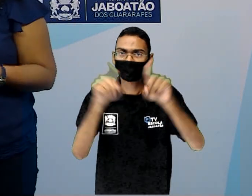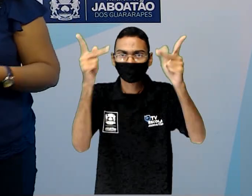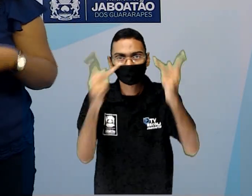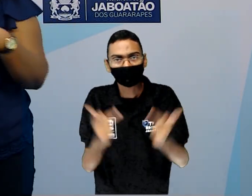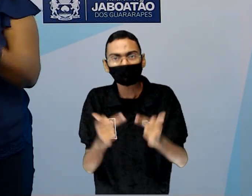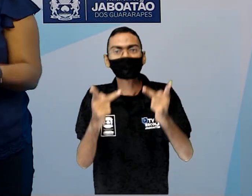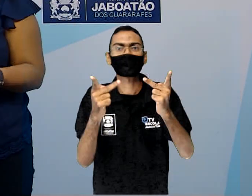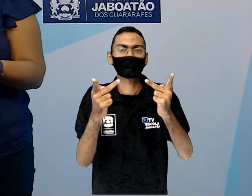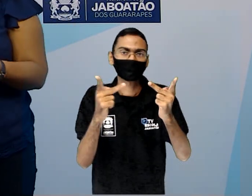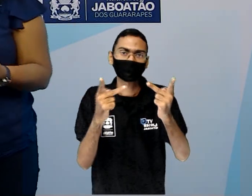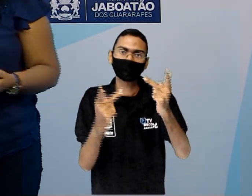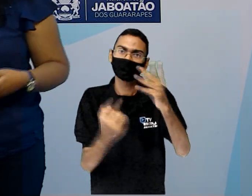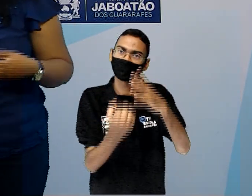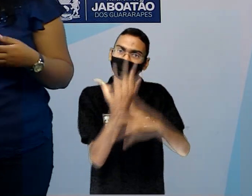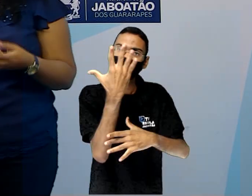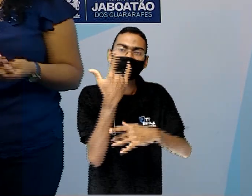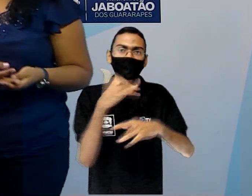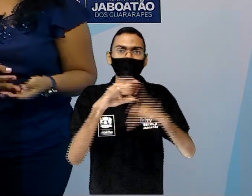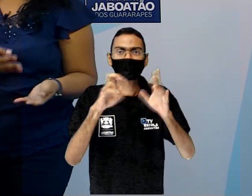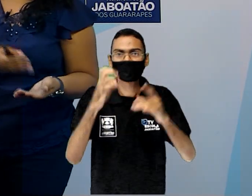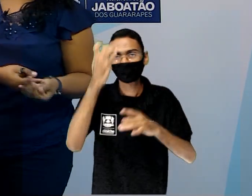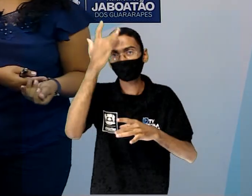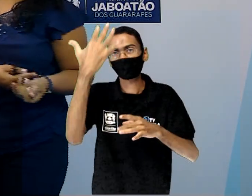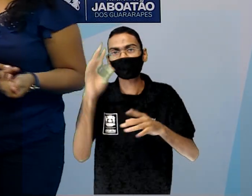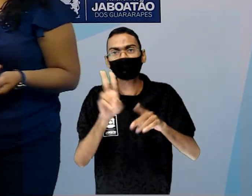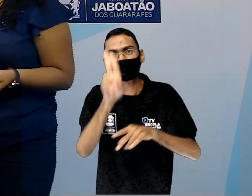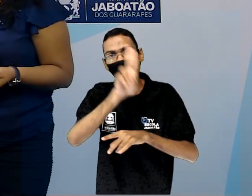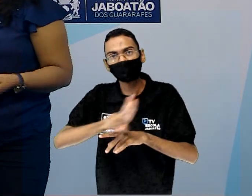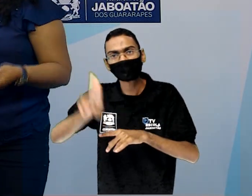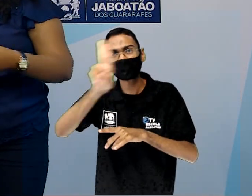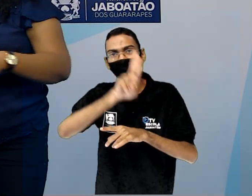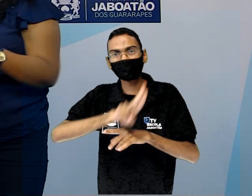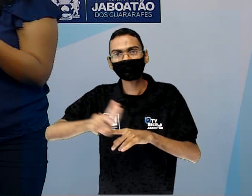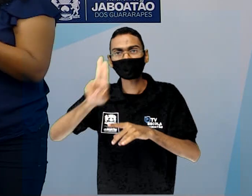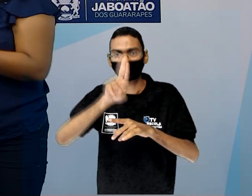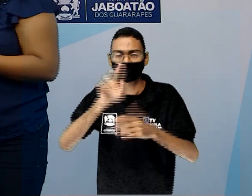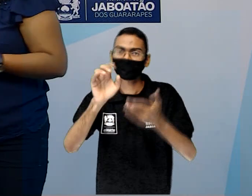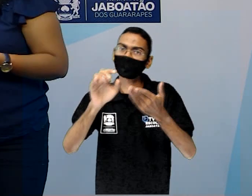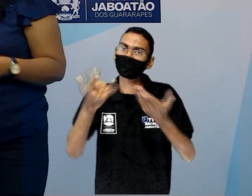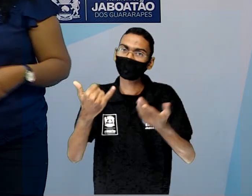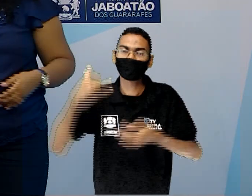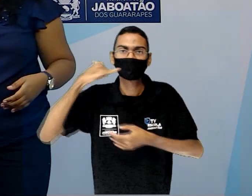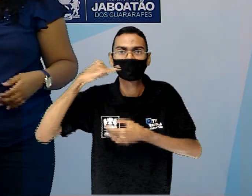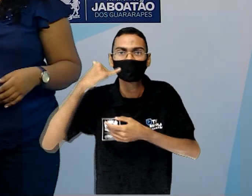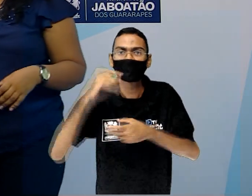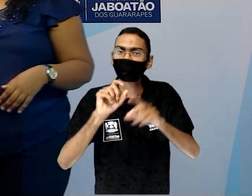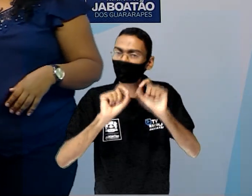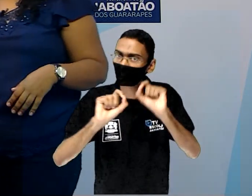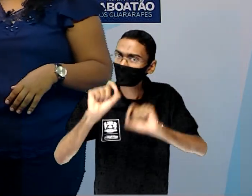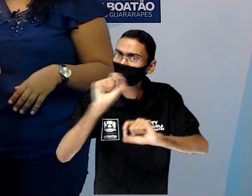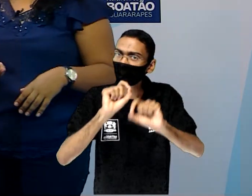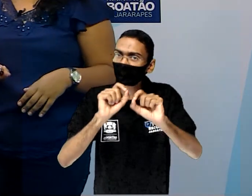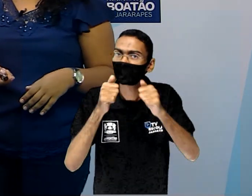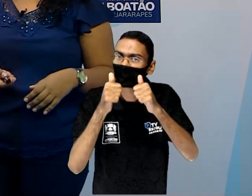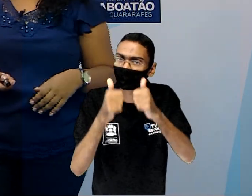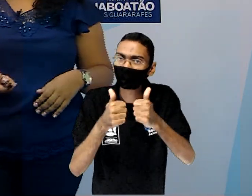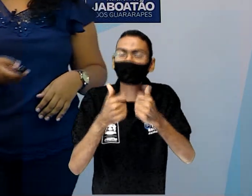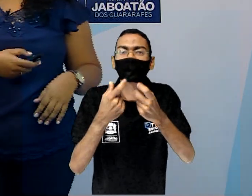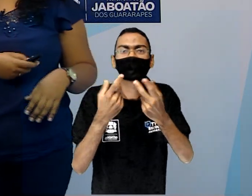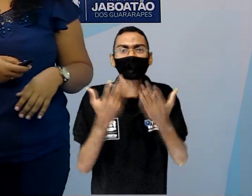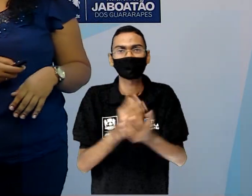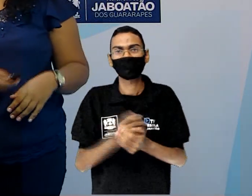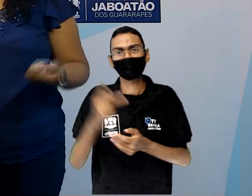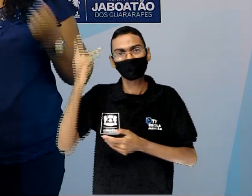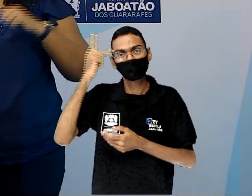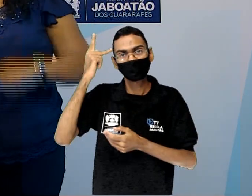forma para facilitar o uso dos smartphones. Então, ela faz essa instalação aí também em São